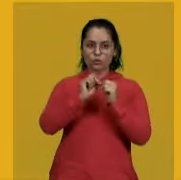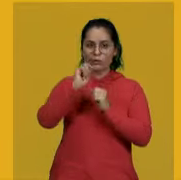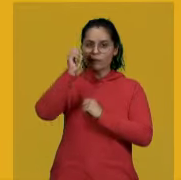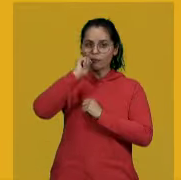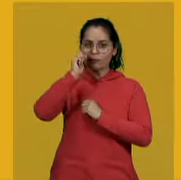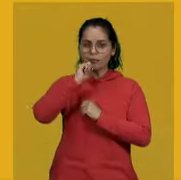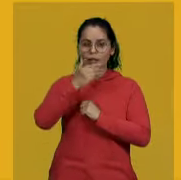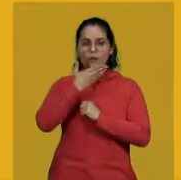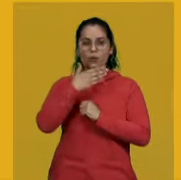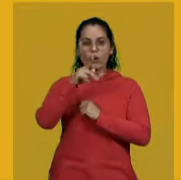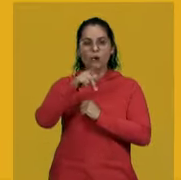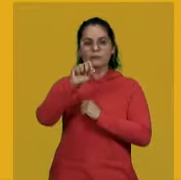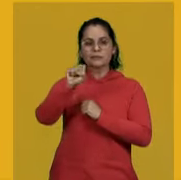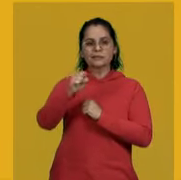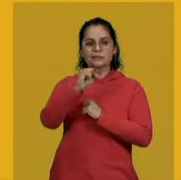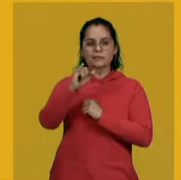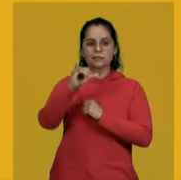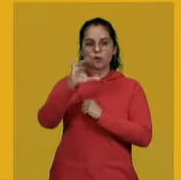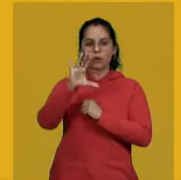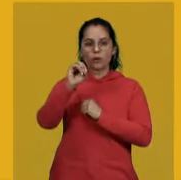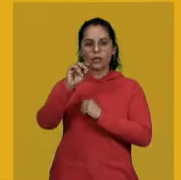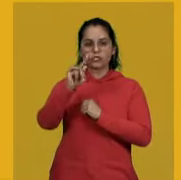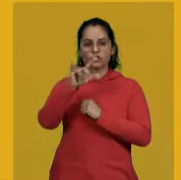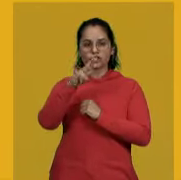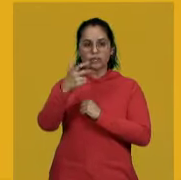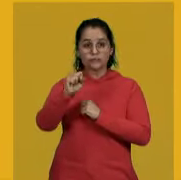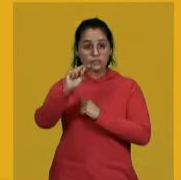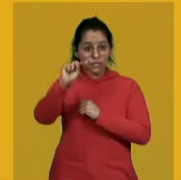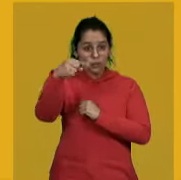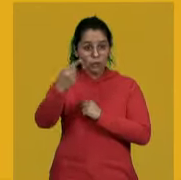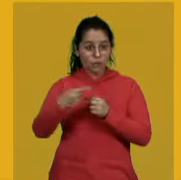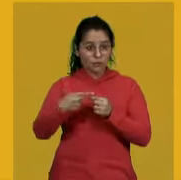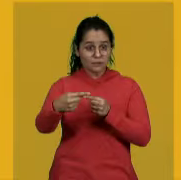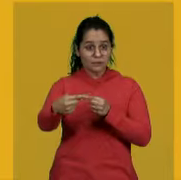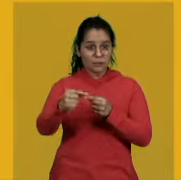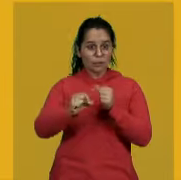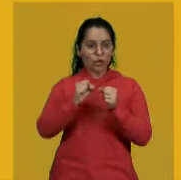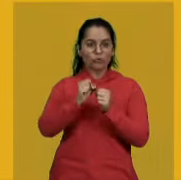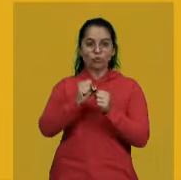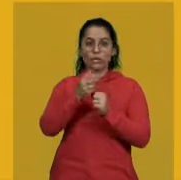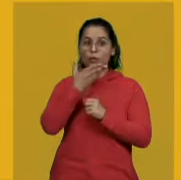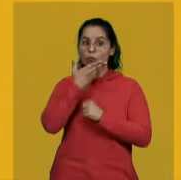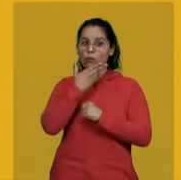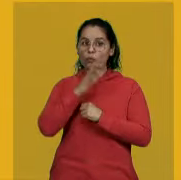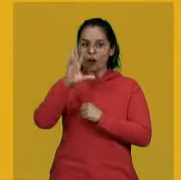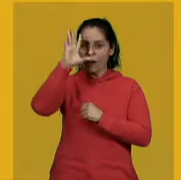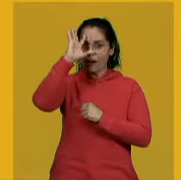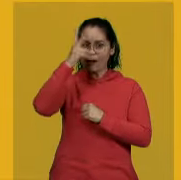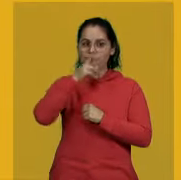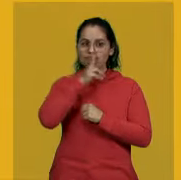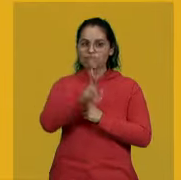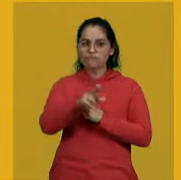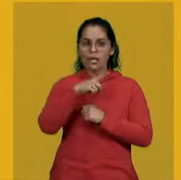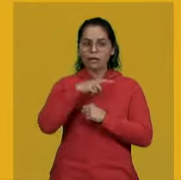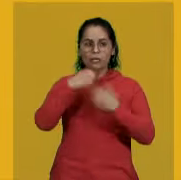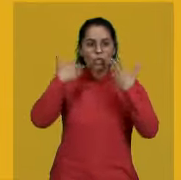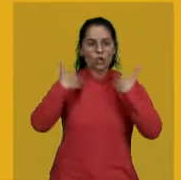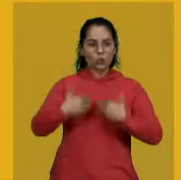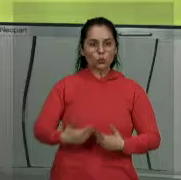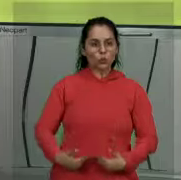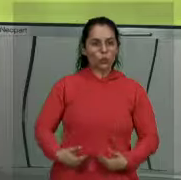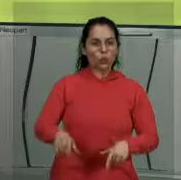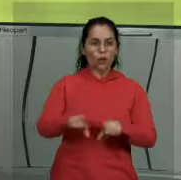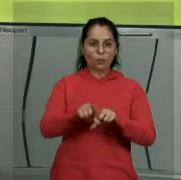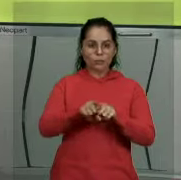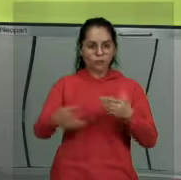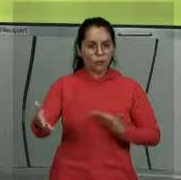drogas psicoativas e na próxima semana, efeitos das drogas no organismo e o convívio social.